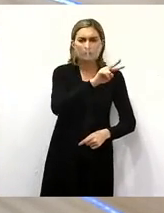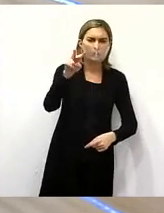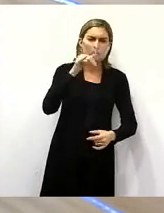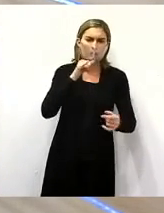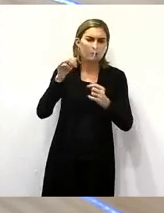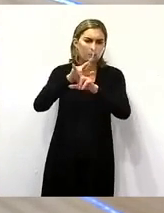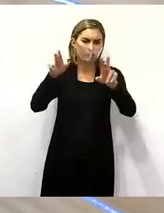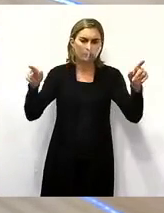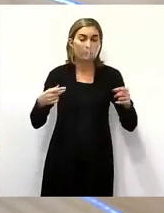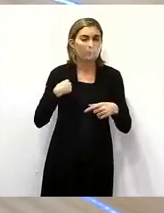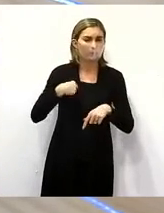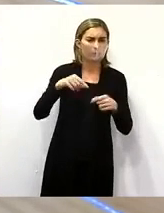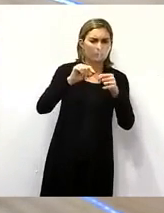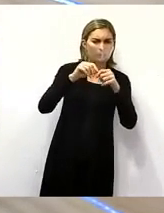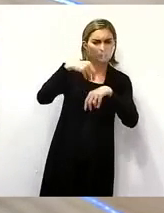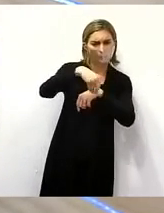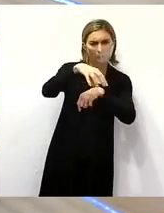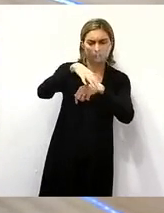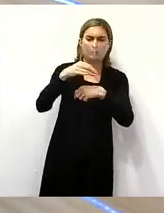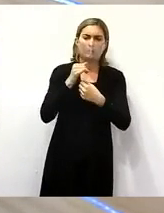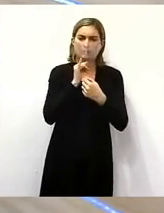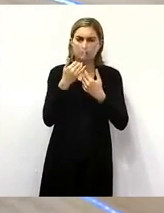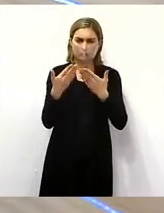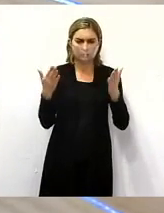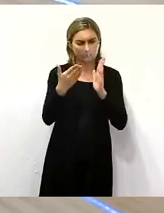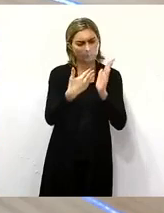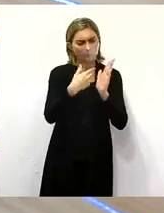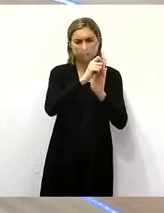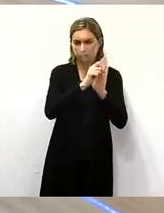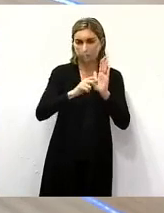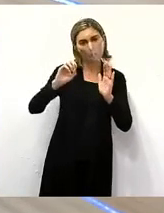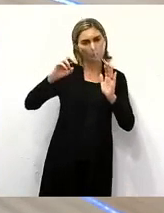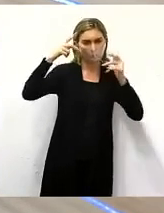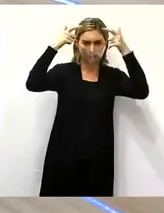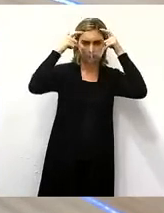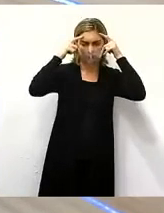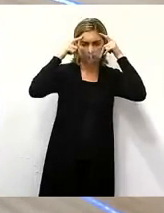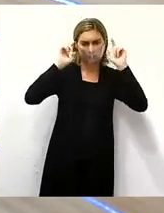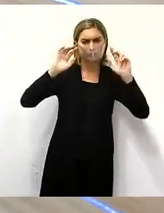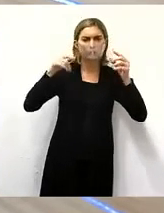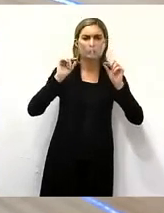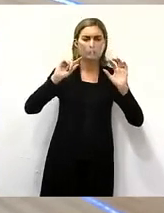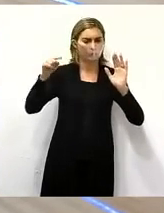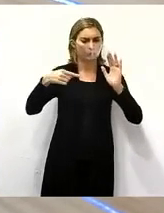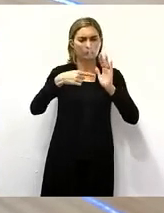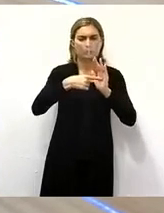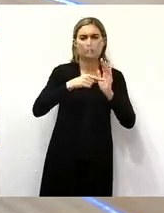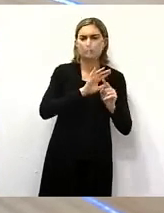diversos, ele transpôs esses exemplos para o livro O Príncipe, com o intento